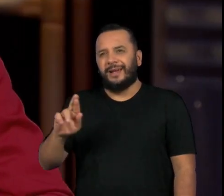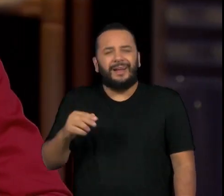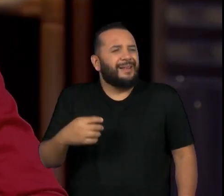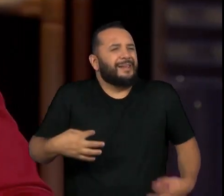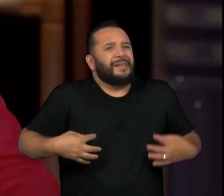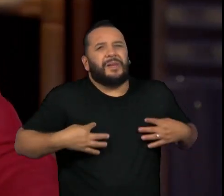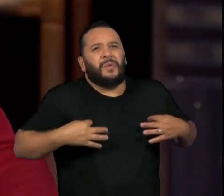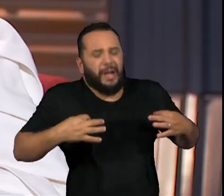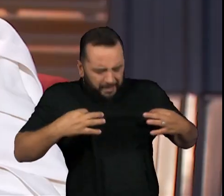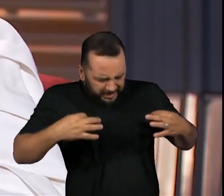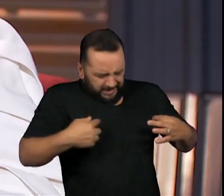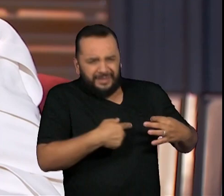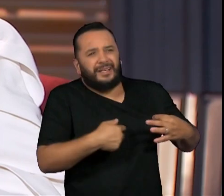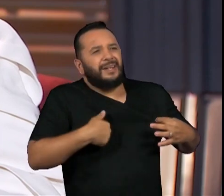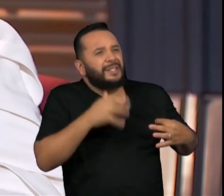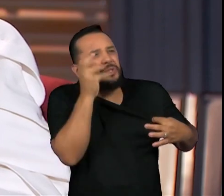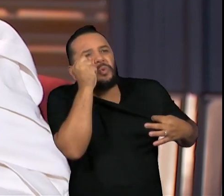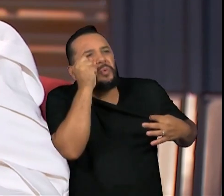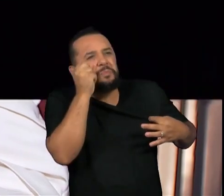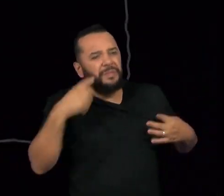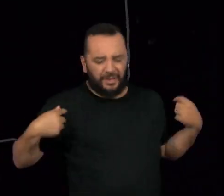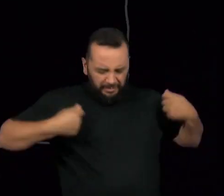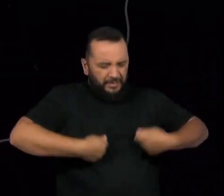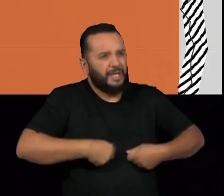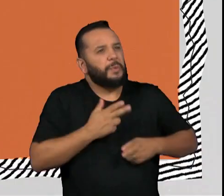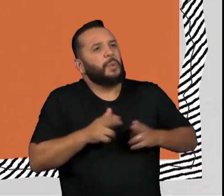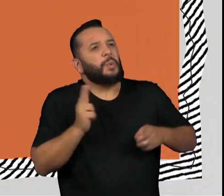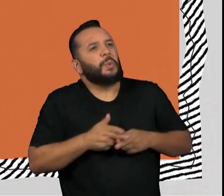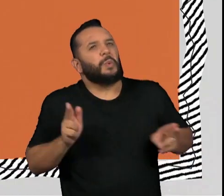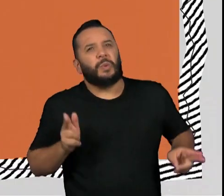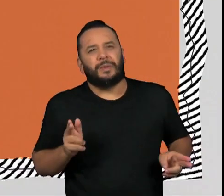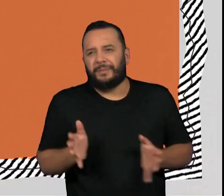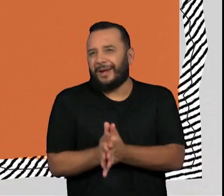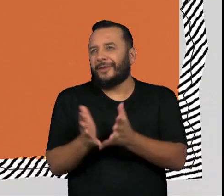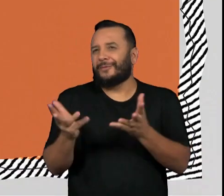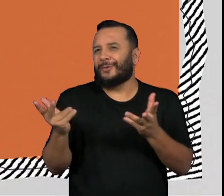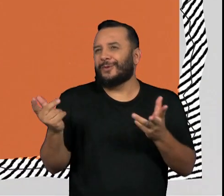por cima para disfarçar. Mentira, tá maravilhoso!